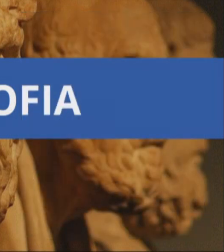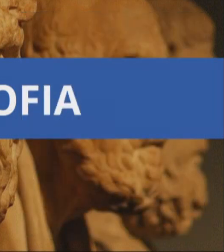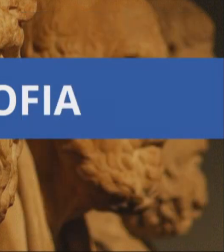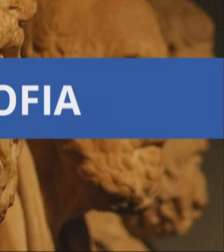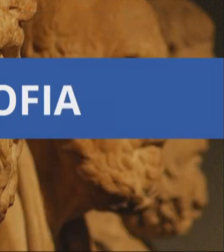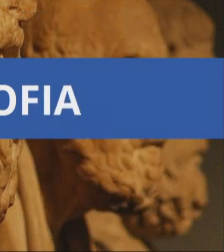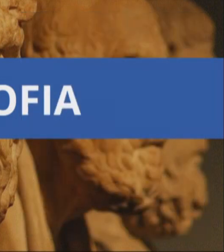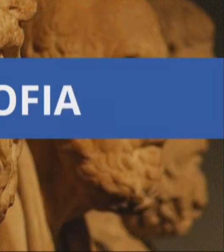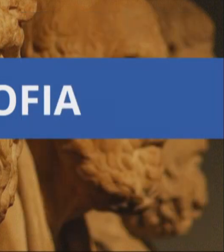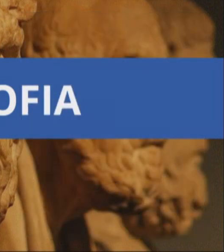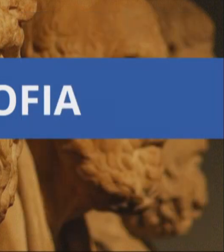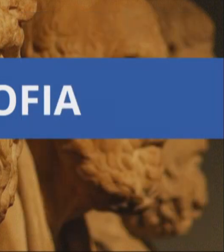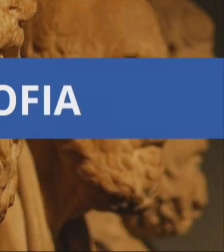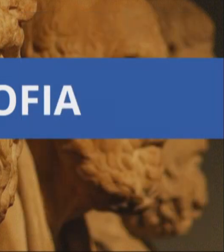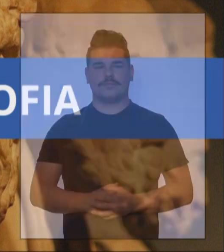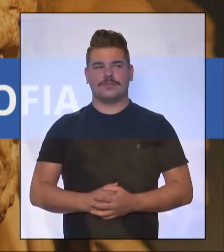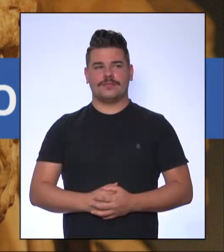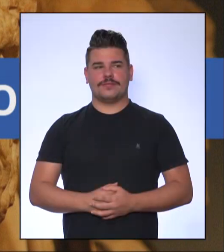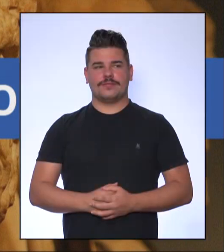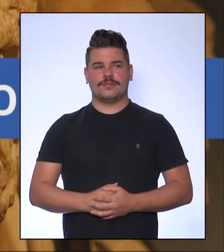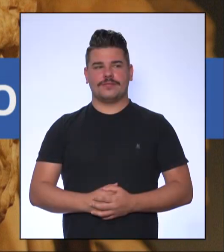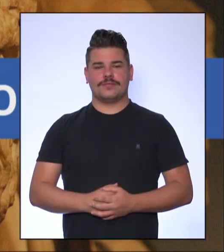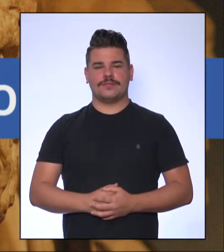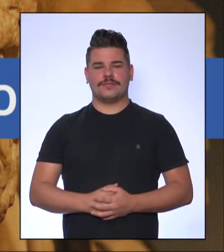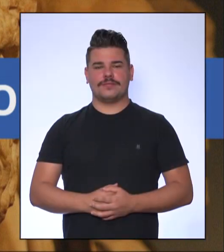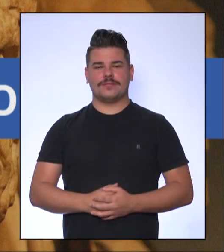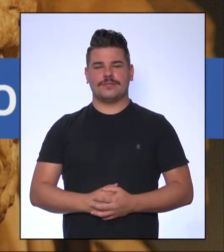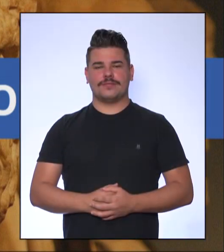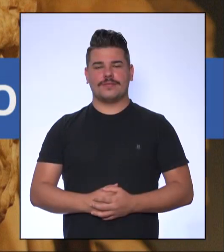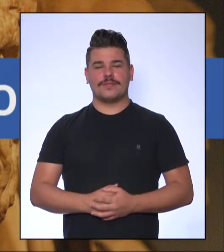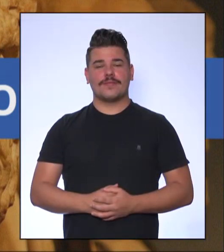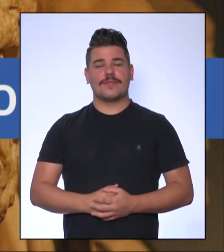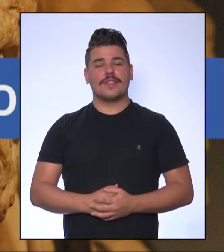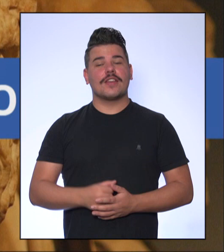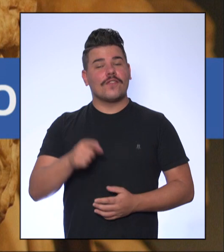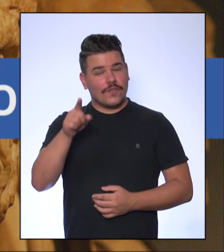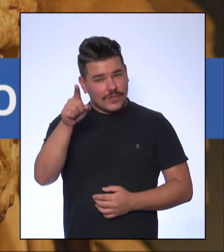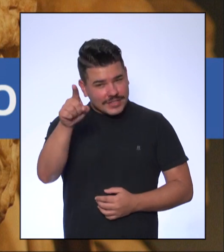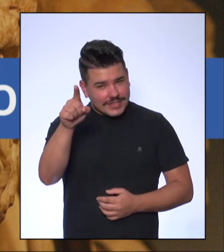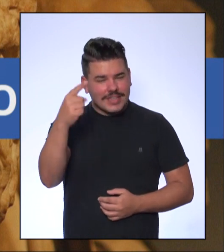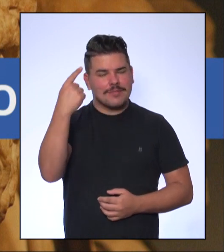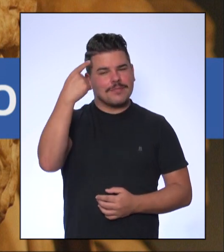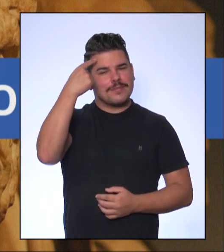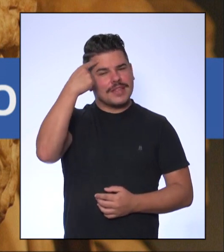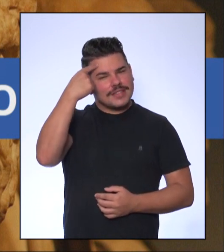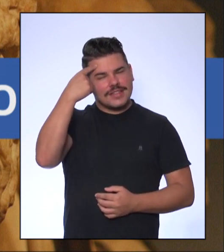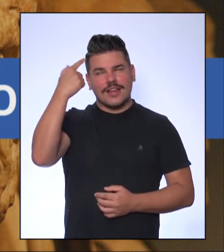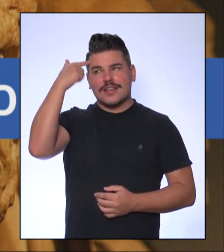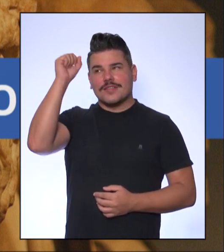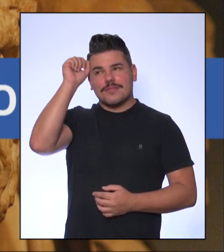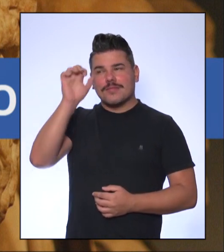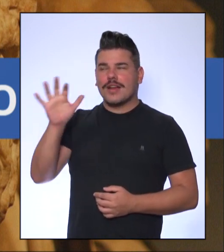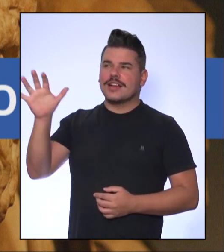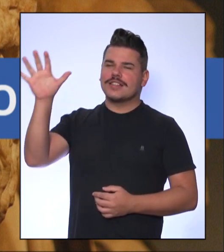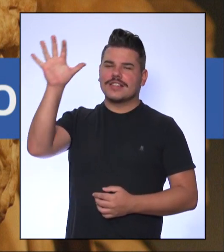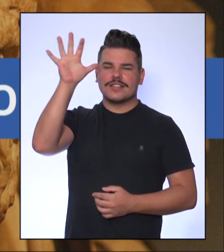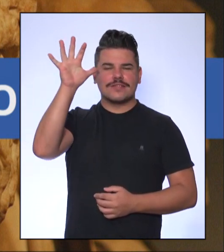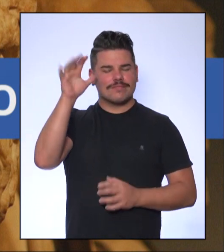Vamos dar uns minutinhos para os nossos estudantes escreverem qual a imagem que eles têm da